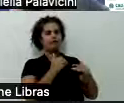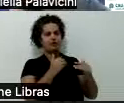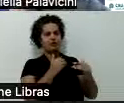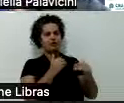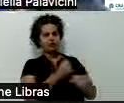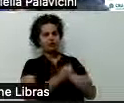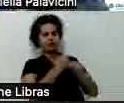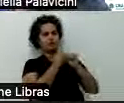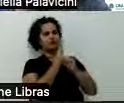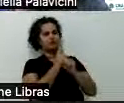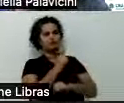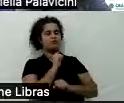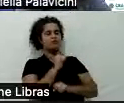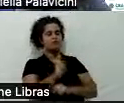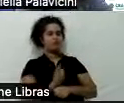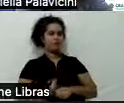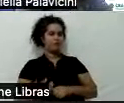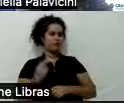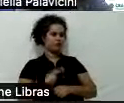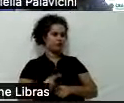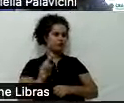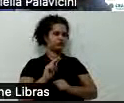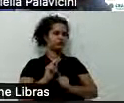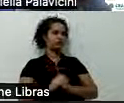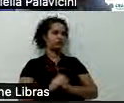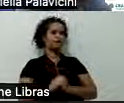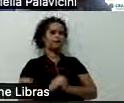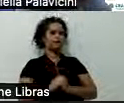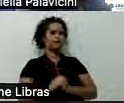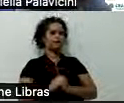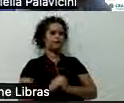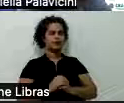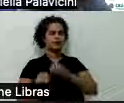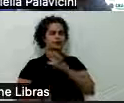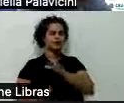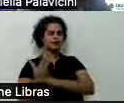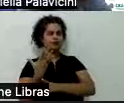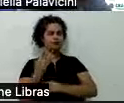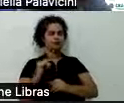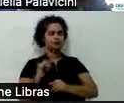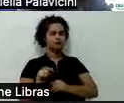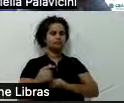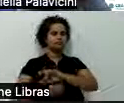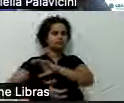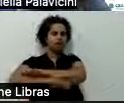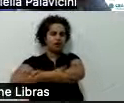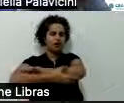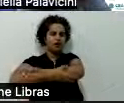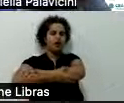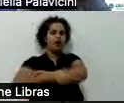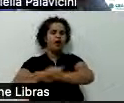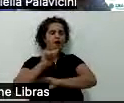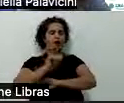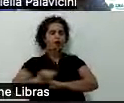ter um uso público. E, com isso, criou-se uma parceria com a Associação de